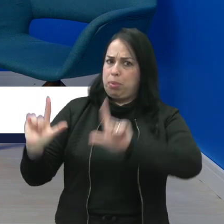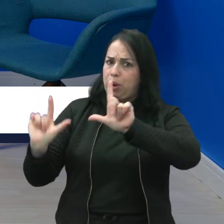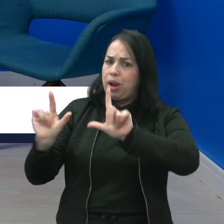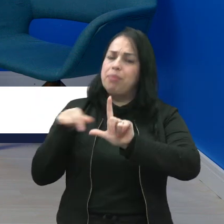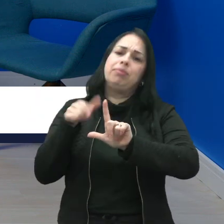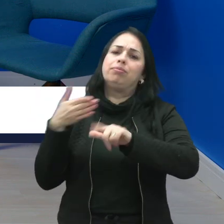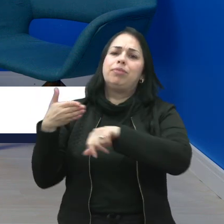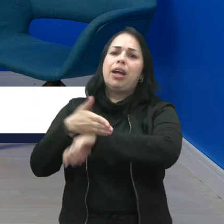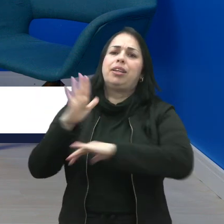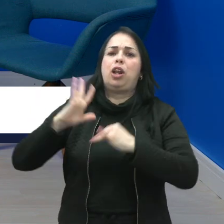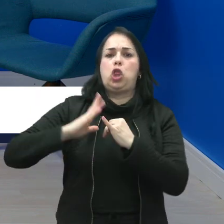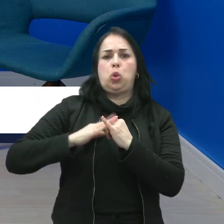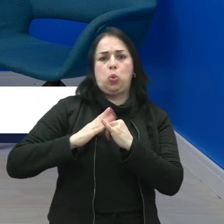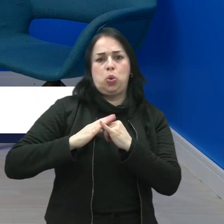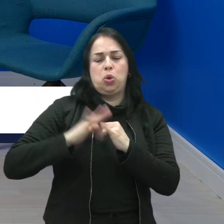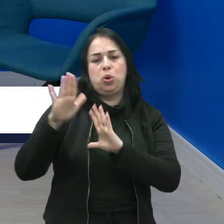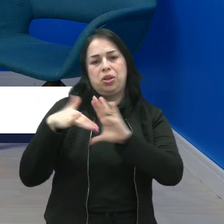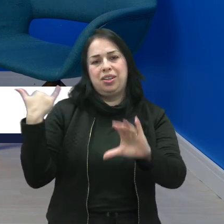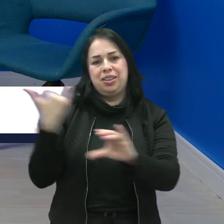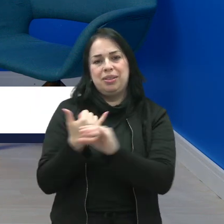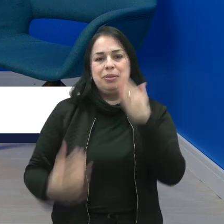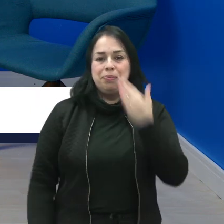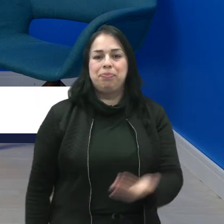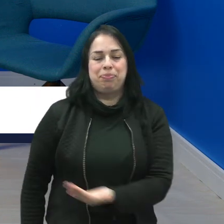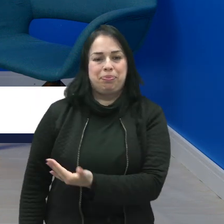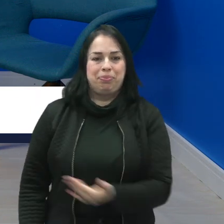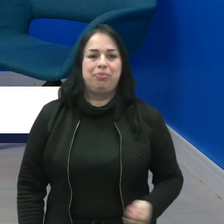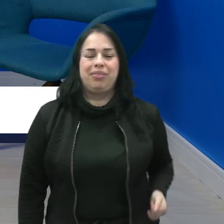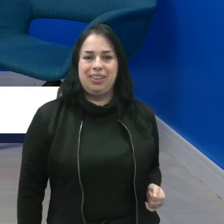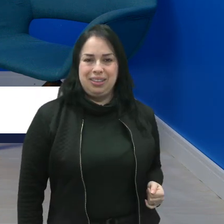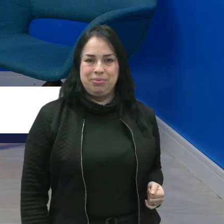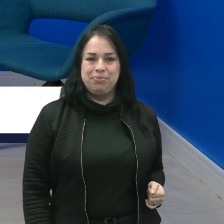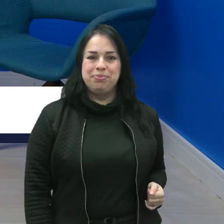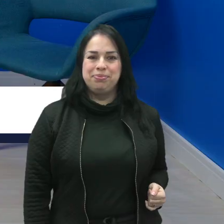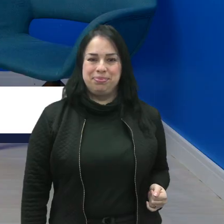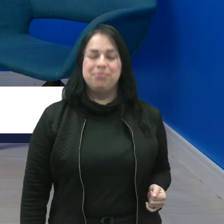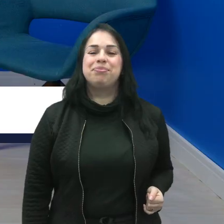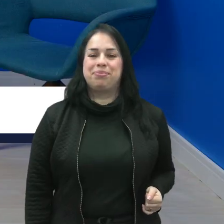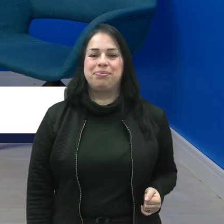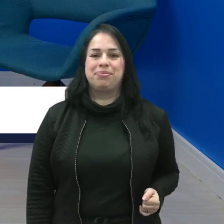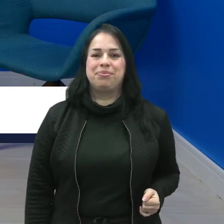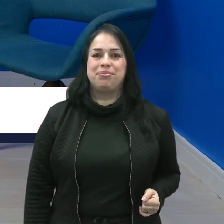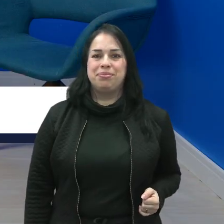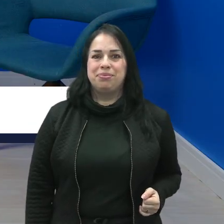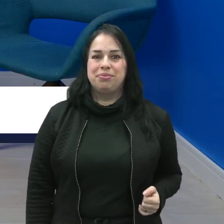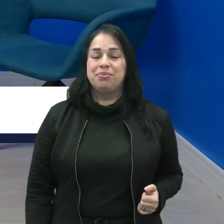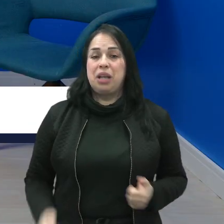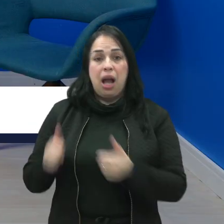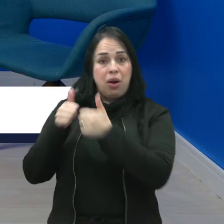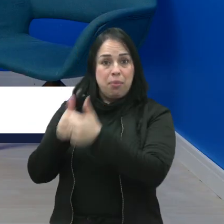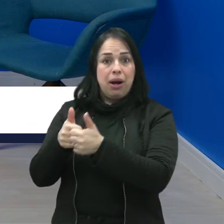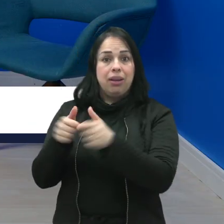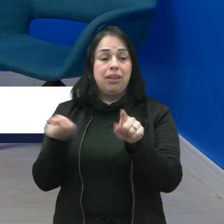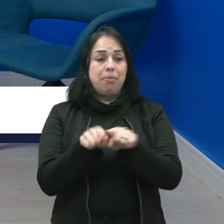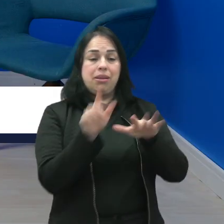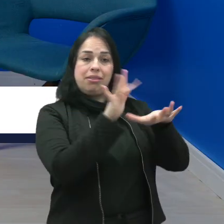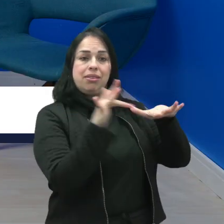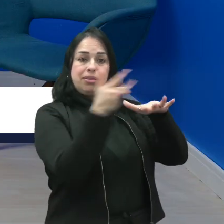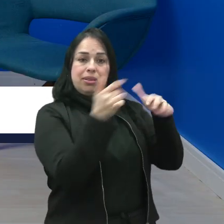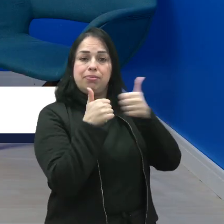só nos acompanhar lá pelo YouTube. O nosso canal é o youtube.com/TV Câmara SJC. Acompanhe a